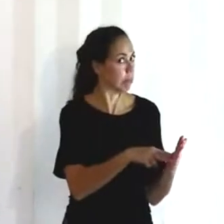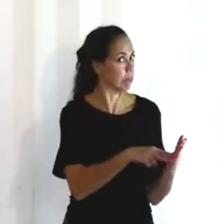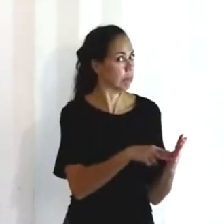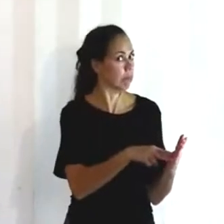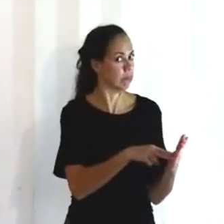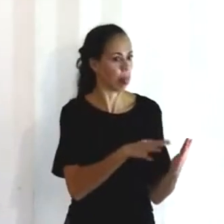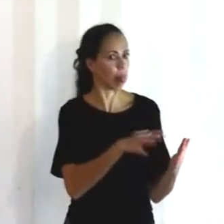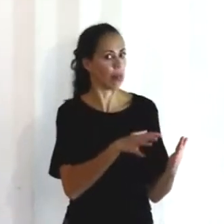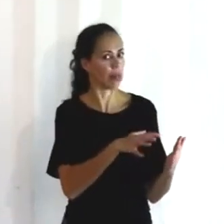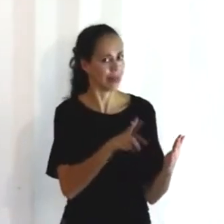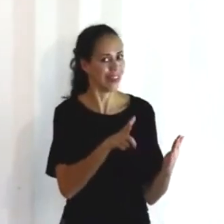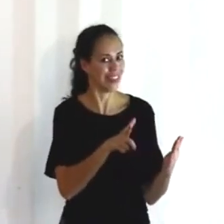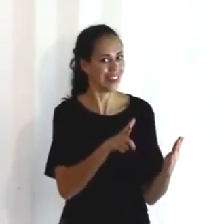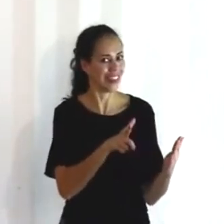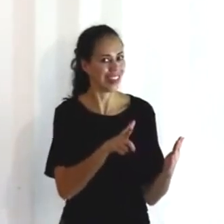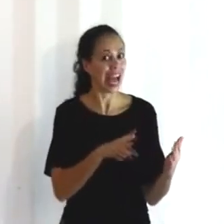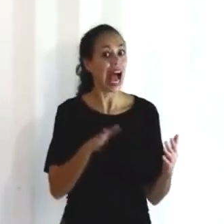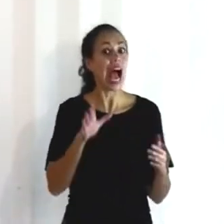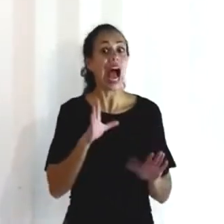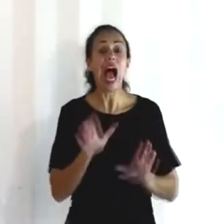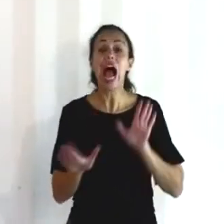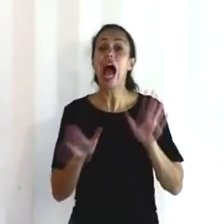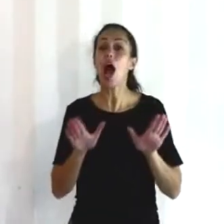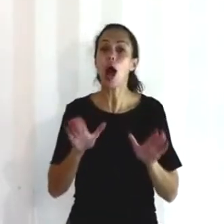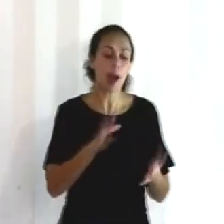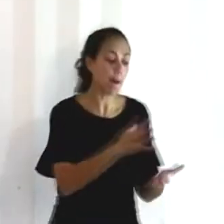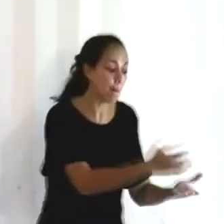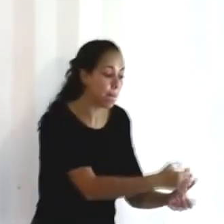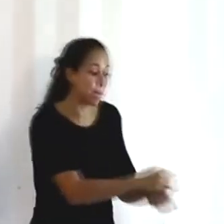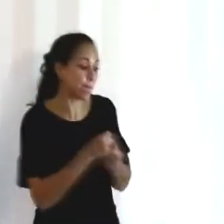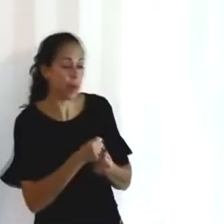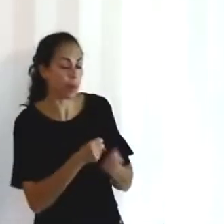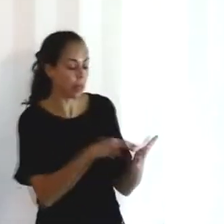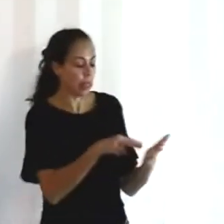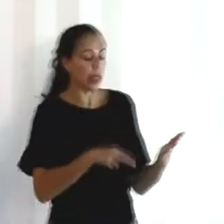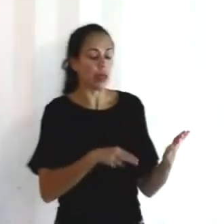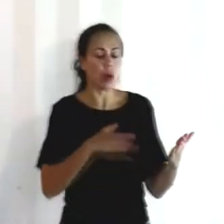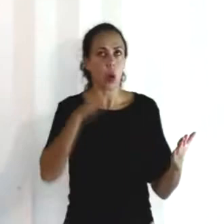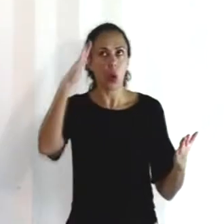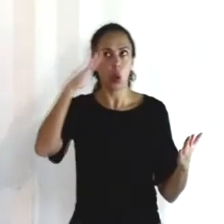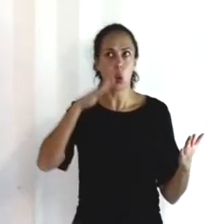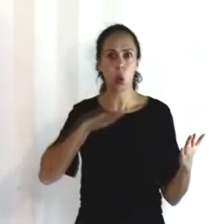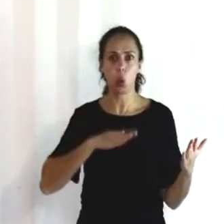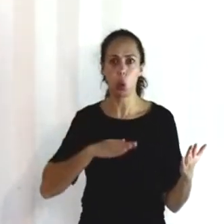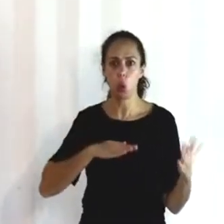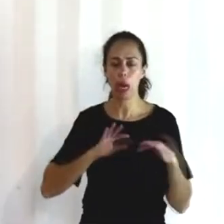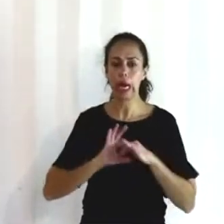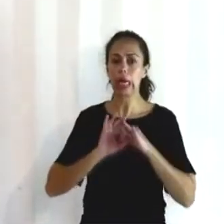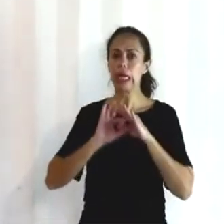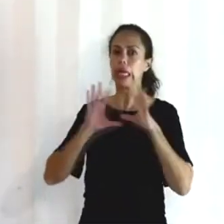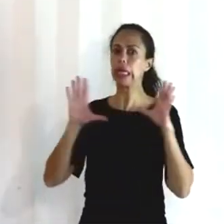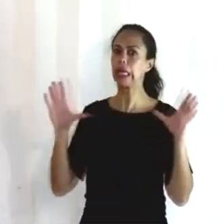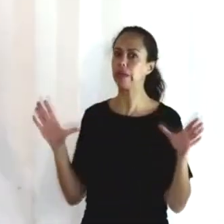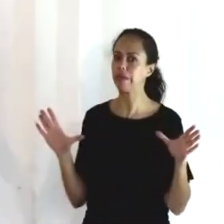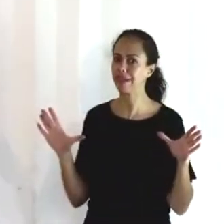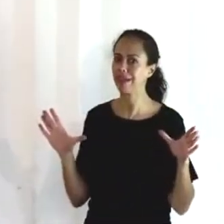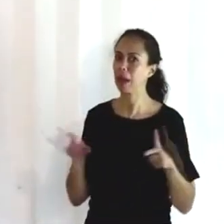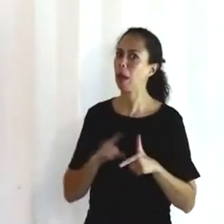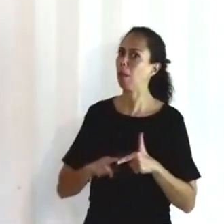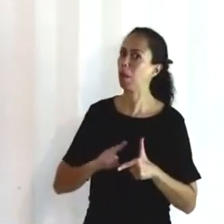volta. Porque o perdão libera alguém de pagar o que não pode pagar. Porque o perdão faz com